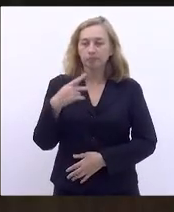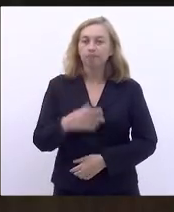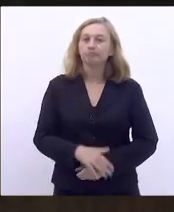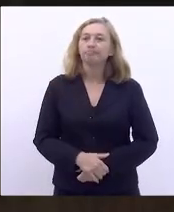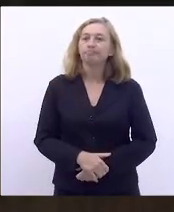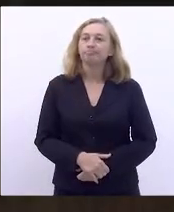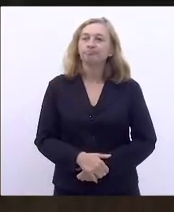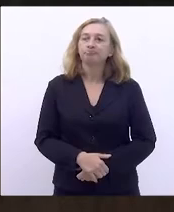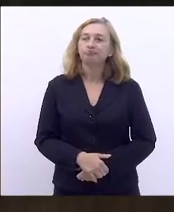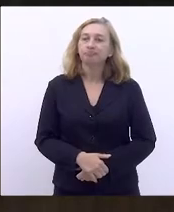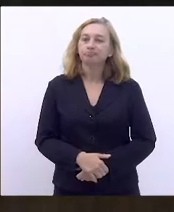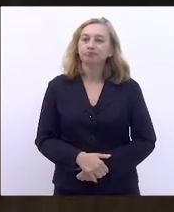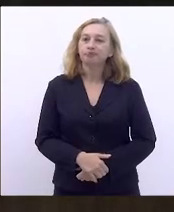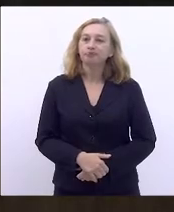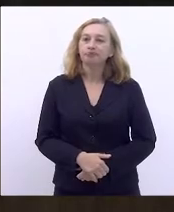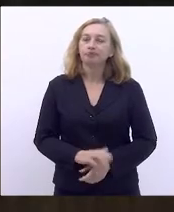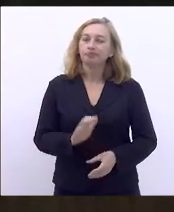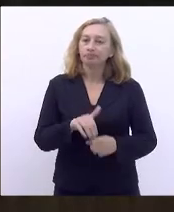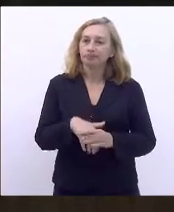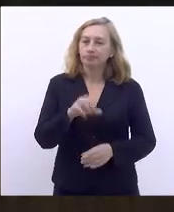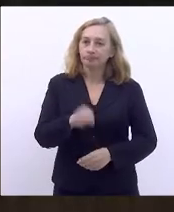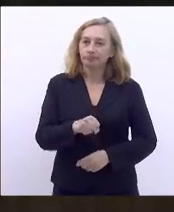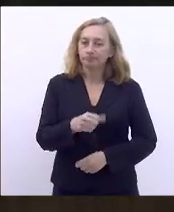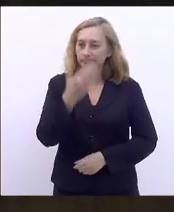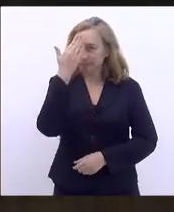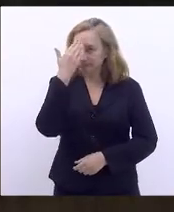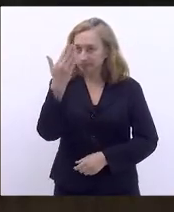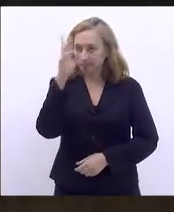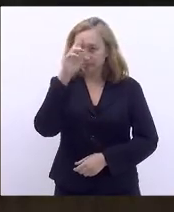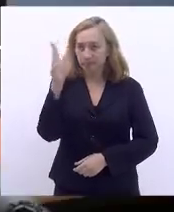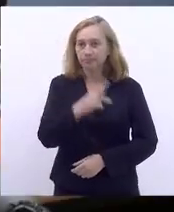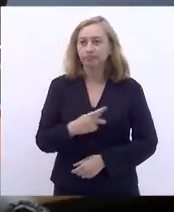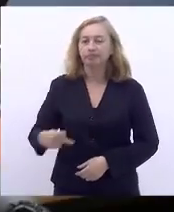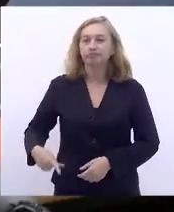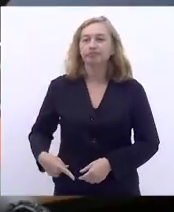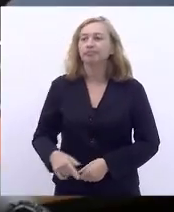trouxeram o seu voto favorável. Muito obrigado, presidente.